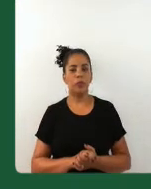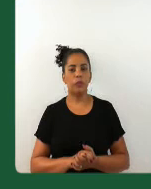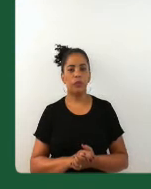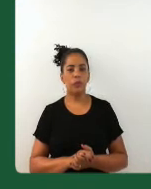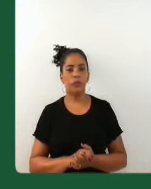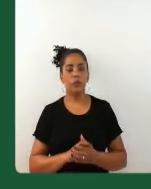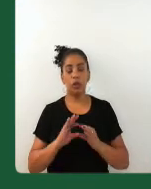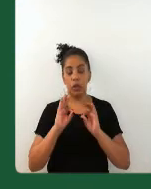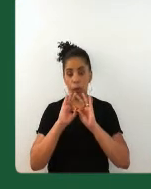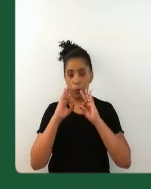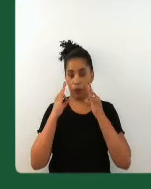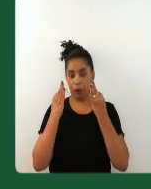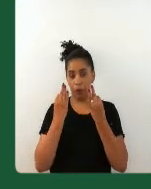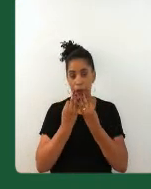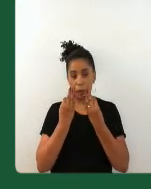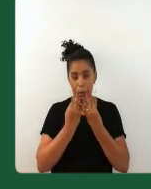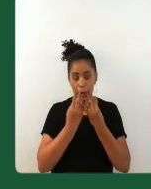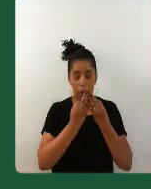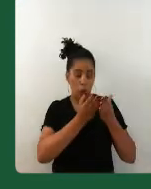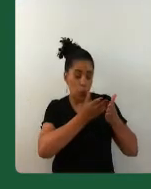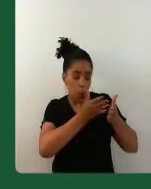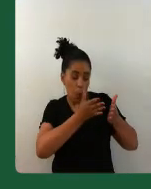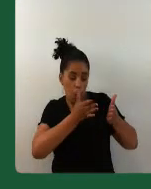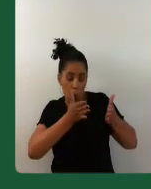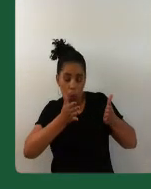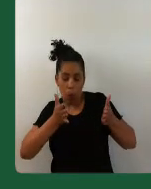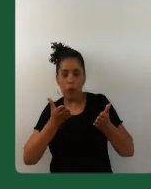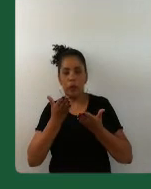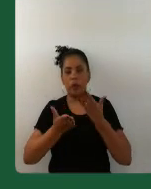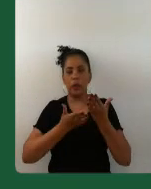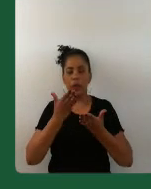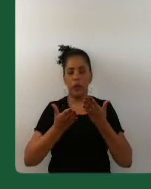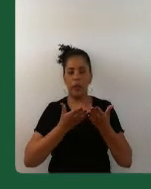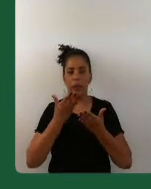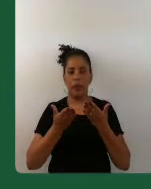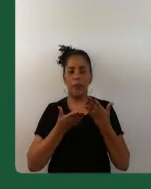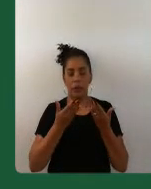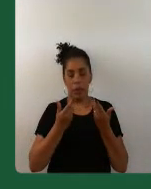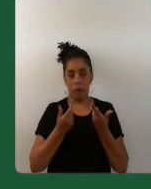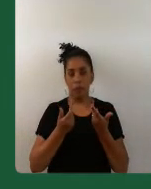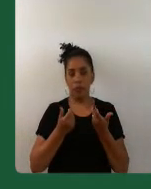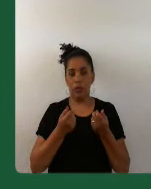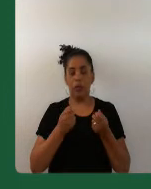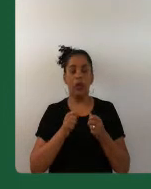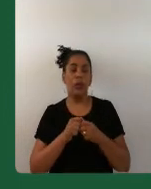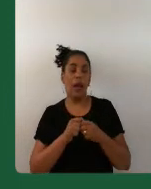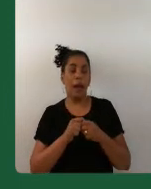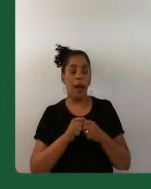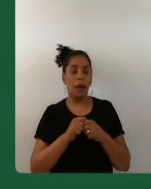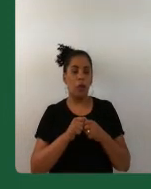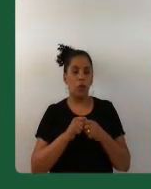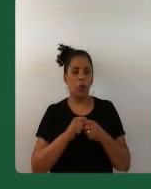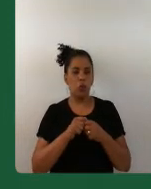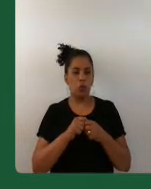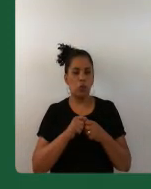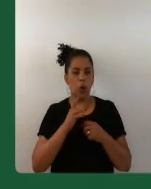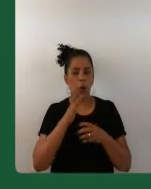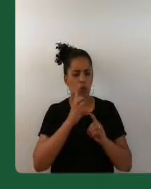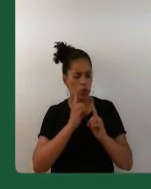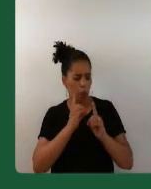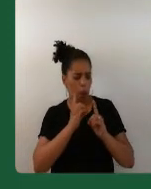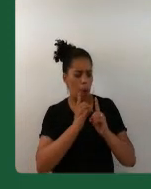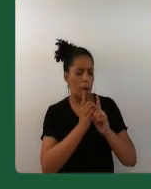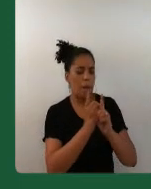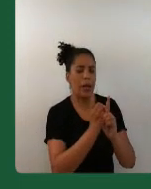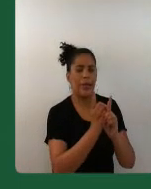família paciente durante todo o tratamento. Como o Dr. César disse, a grande maioria são crianças, né, e bebês. Então,